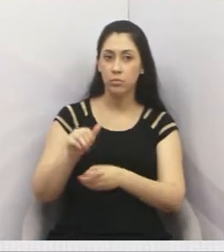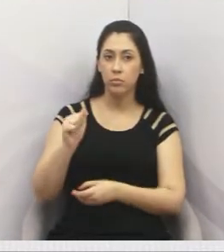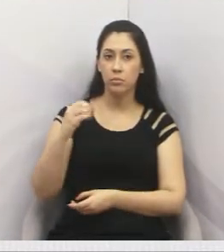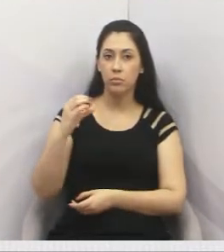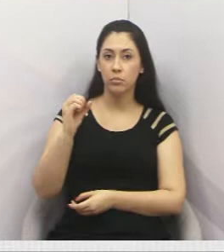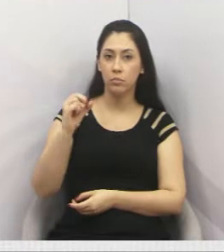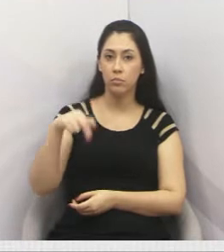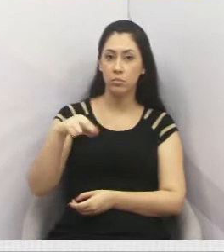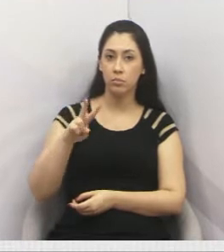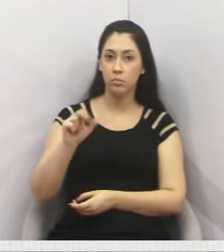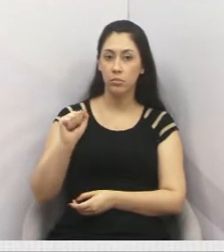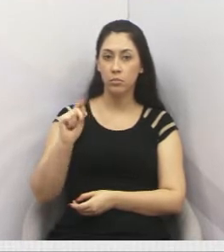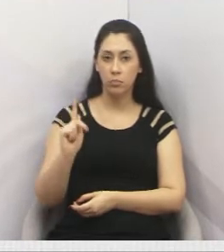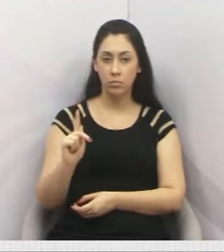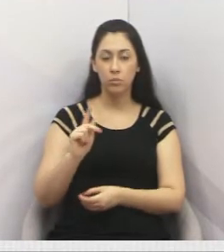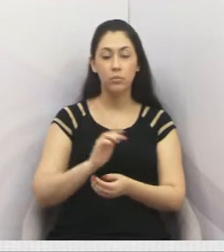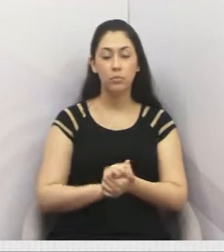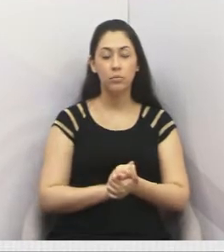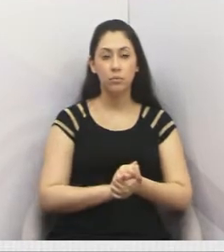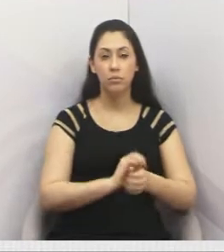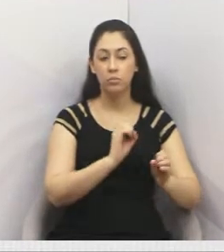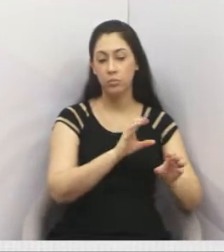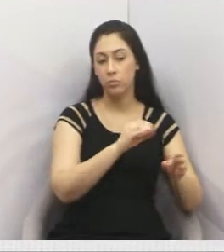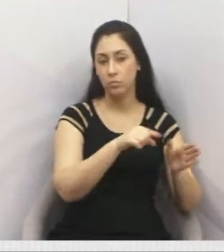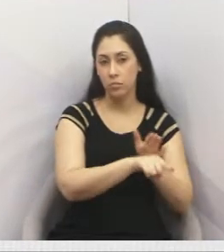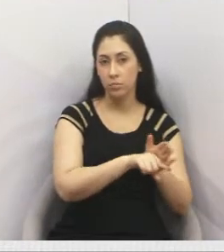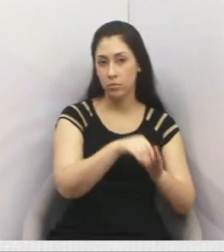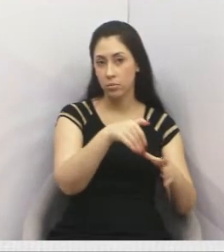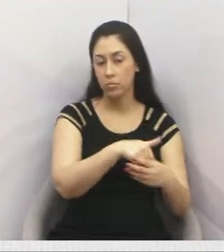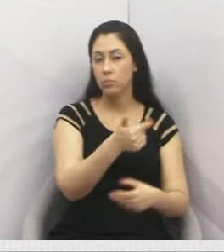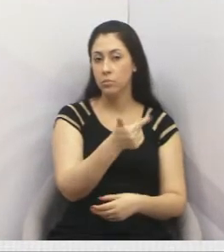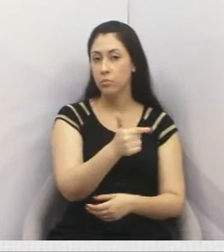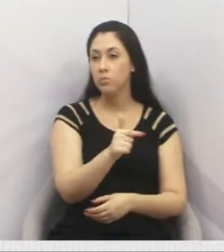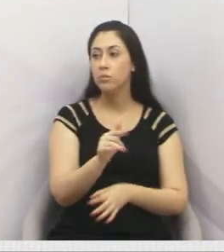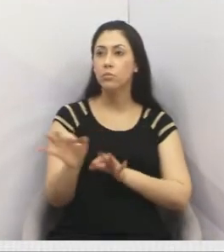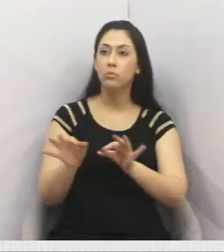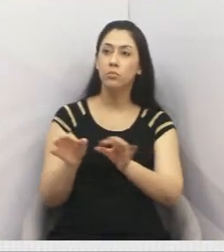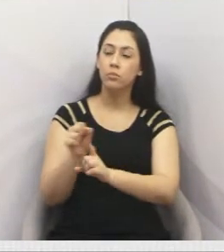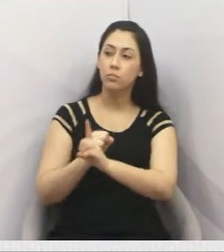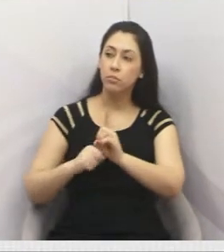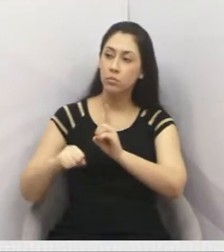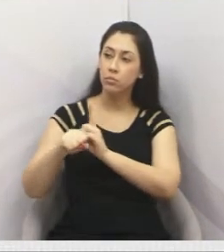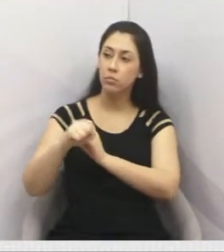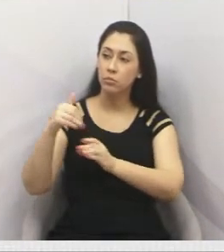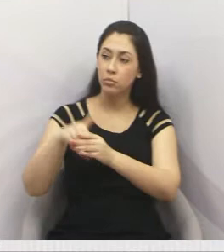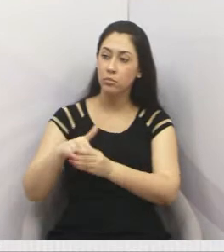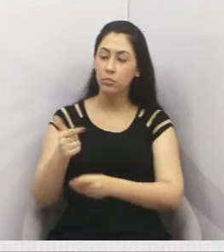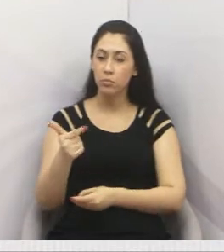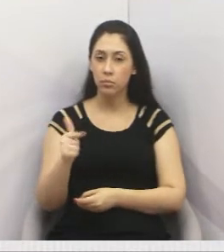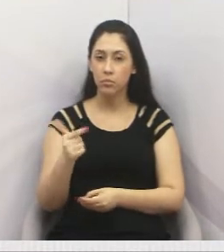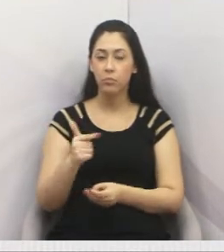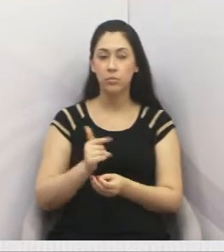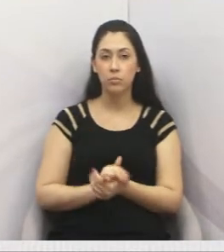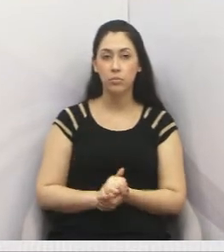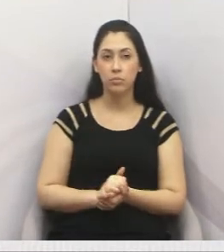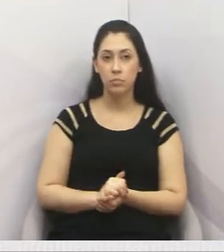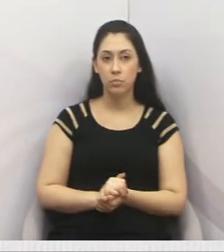Paraíba, ACONVAP, entidades acadêmicas de pesquisa em branco, organização da sociedade civil em branco.